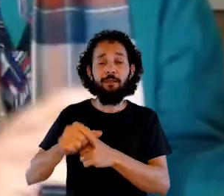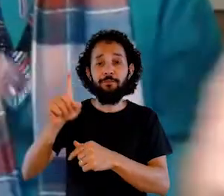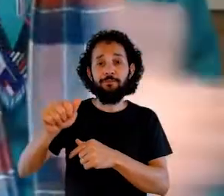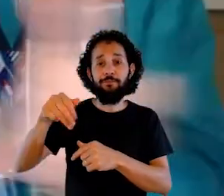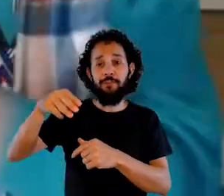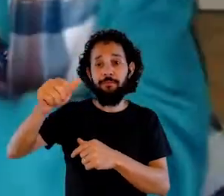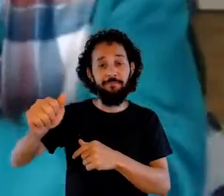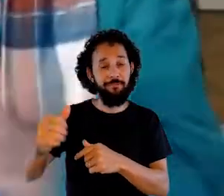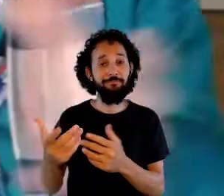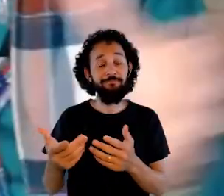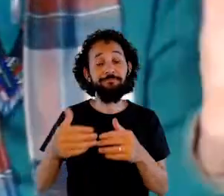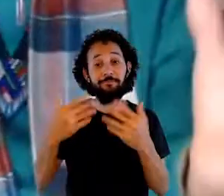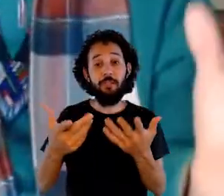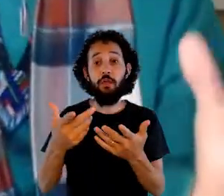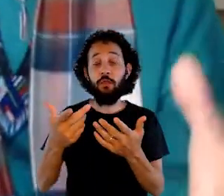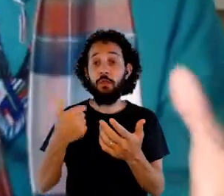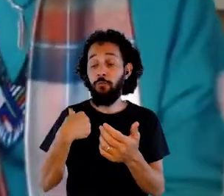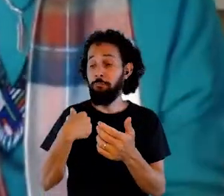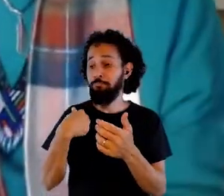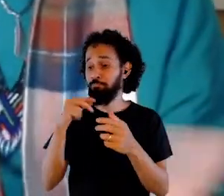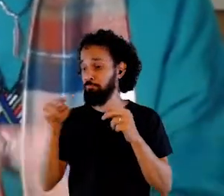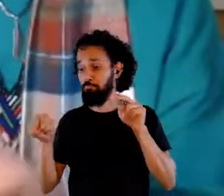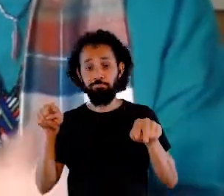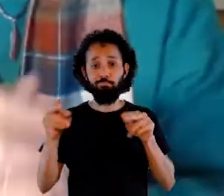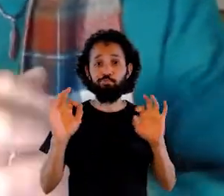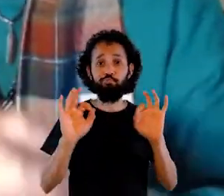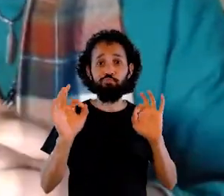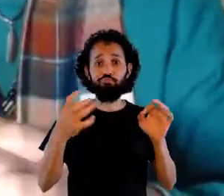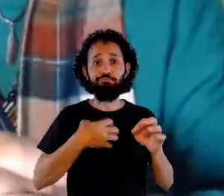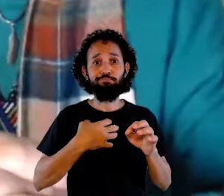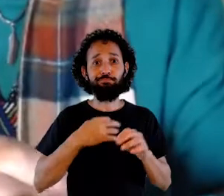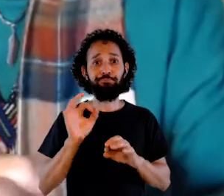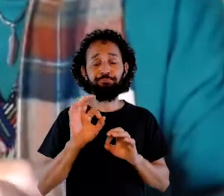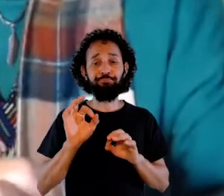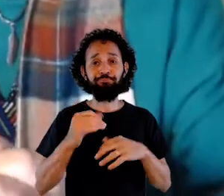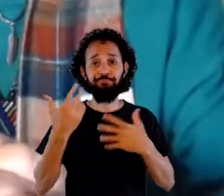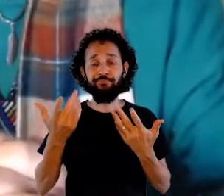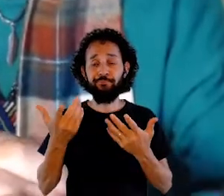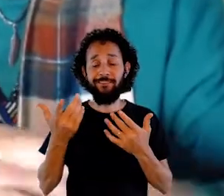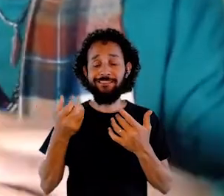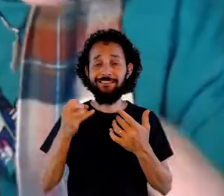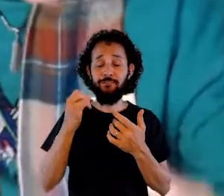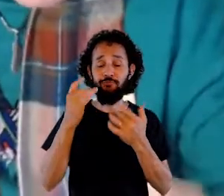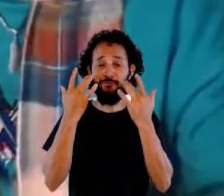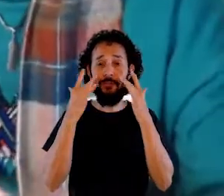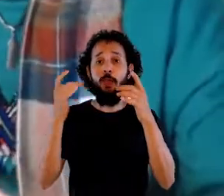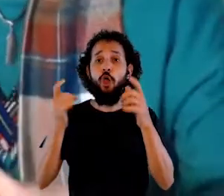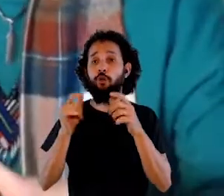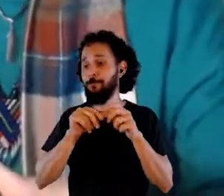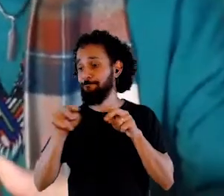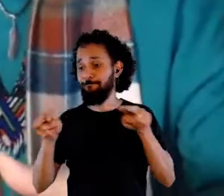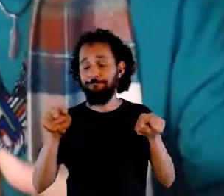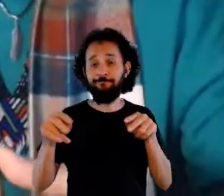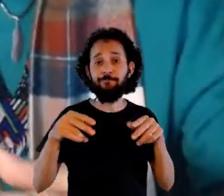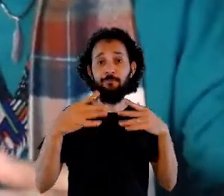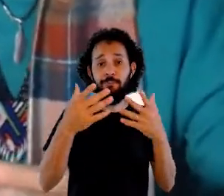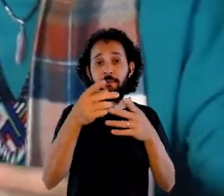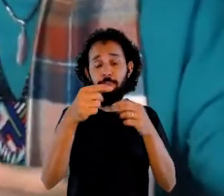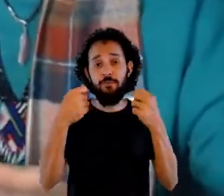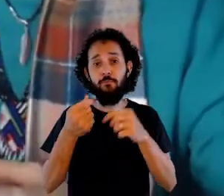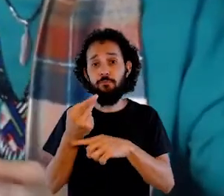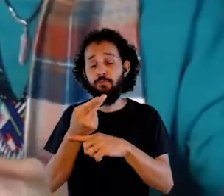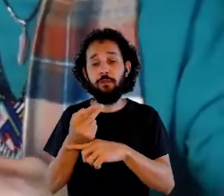me via dos dois lados, quando você não acha um lugar para você ficar, você tem que buscar o seu lugar.